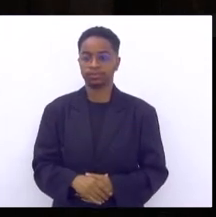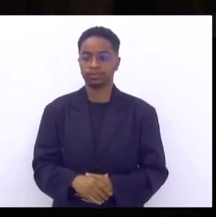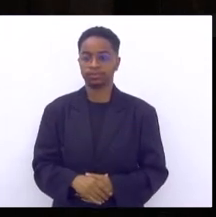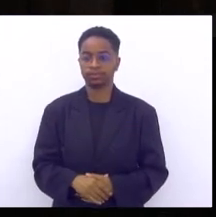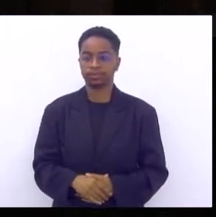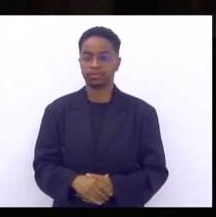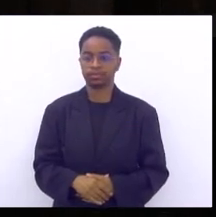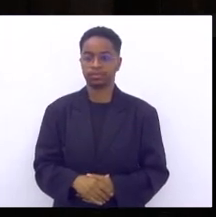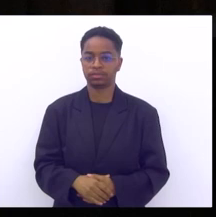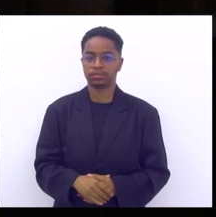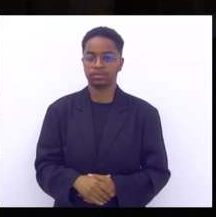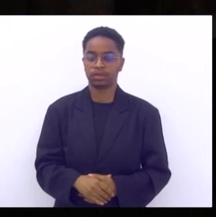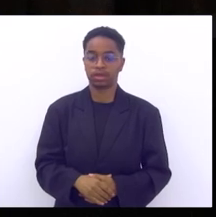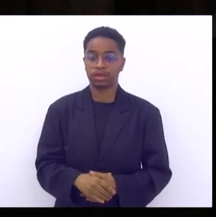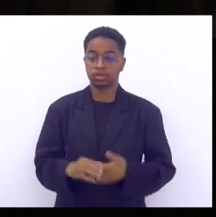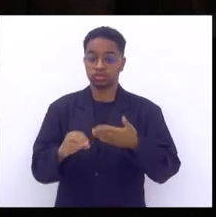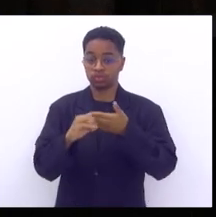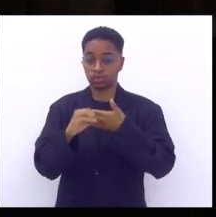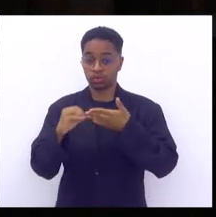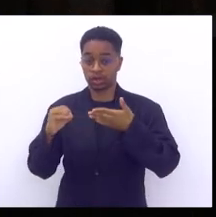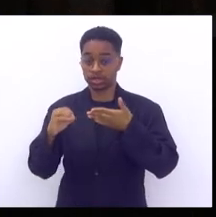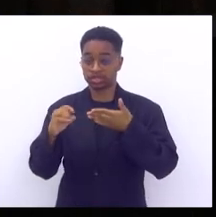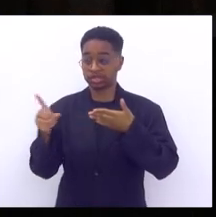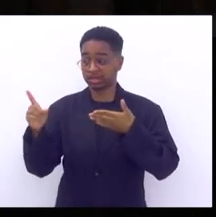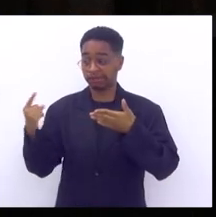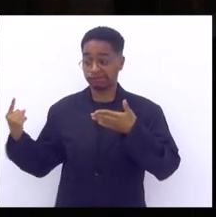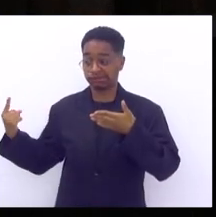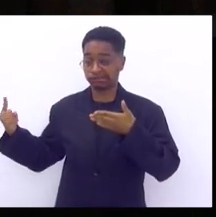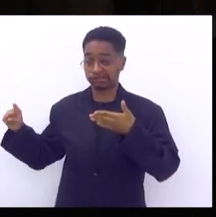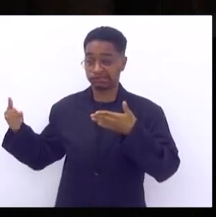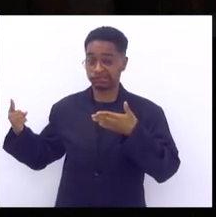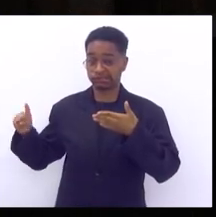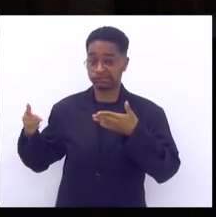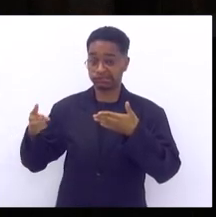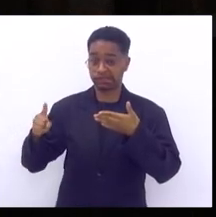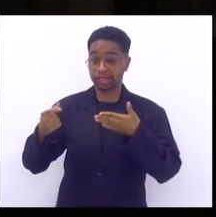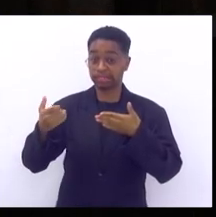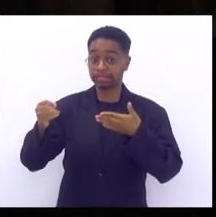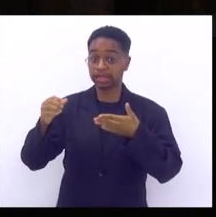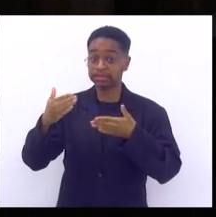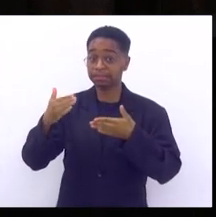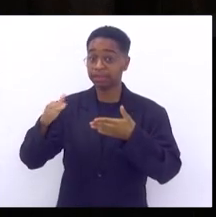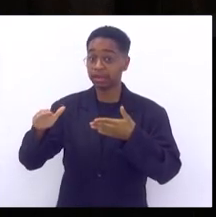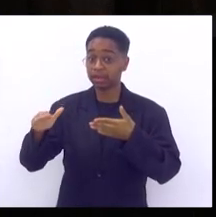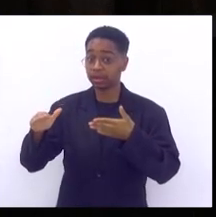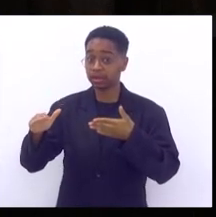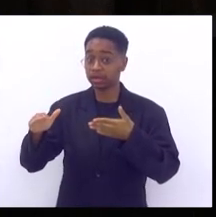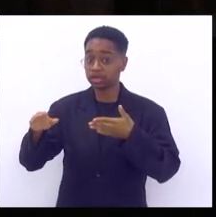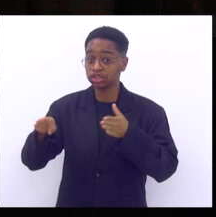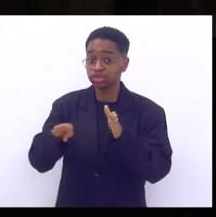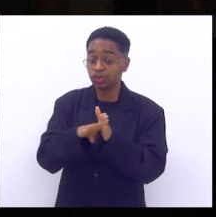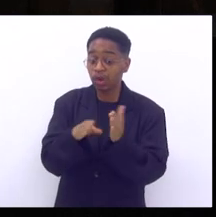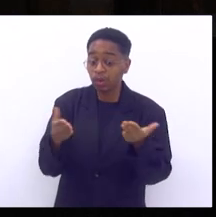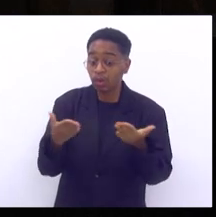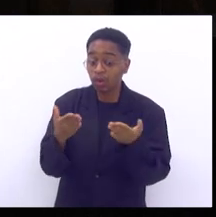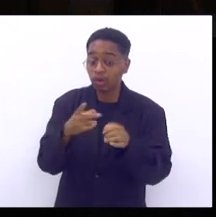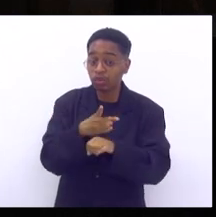Zona Oeste às 10h30 e chegou às